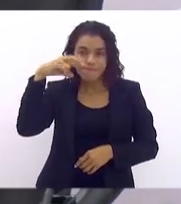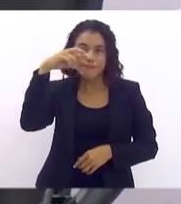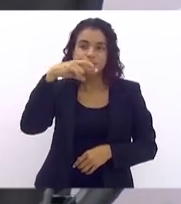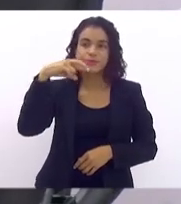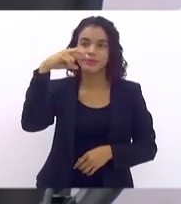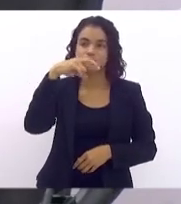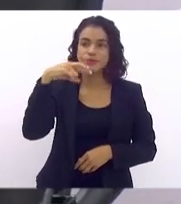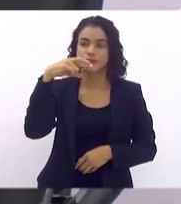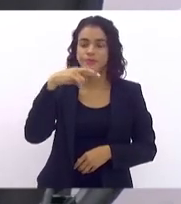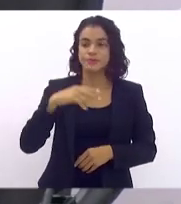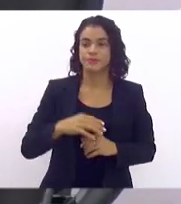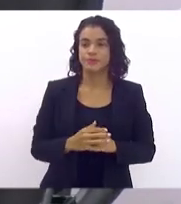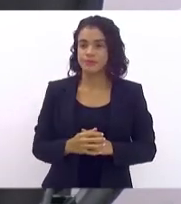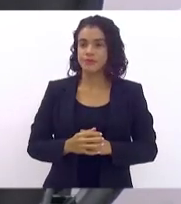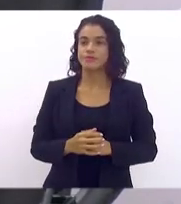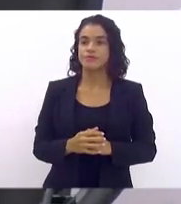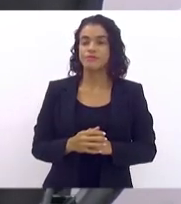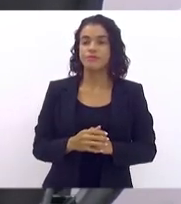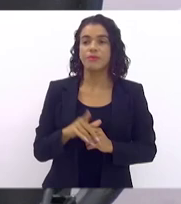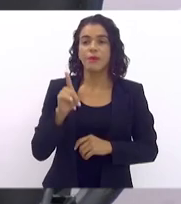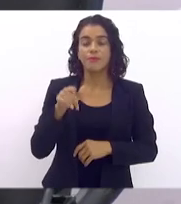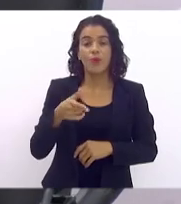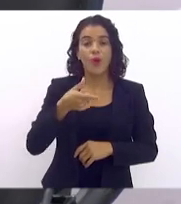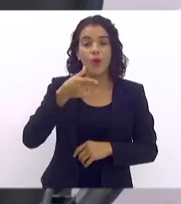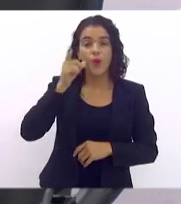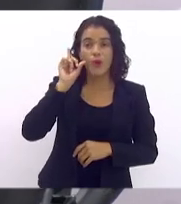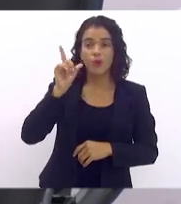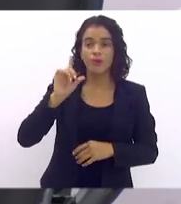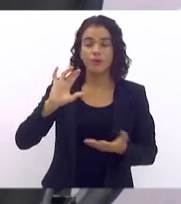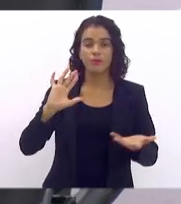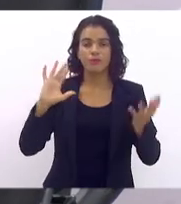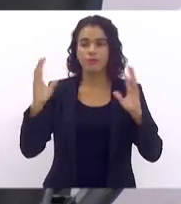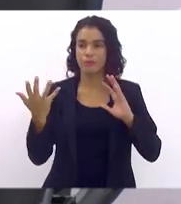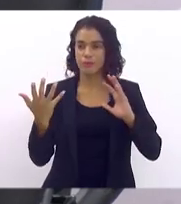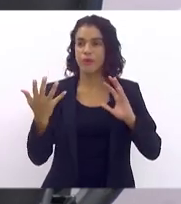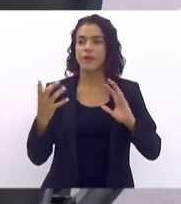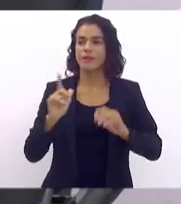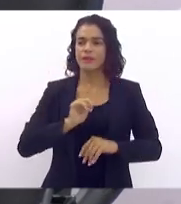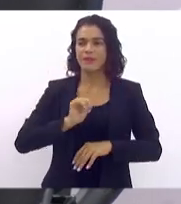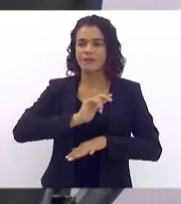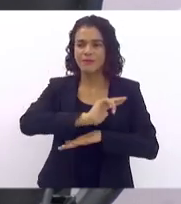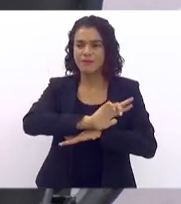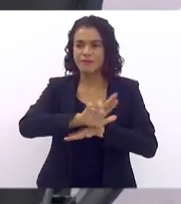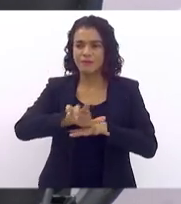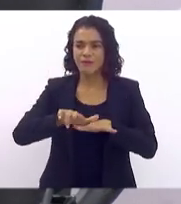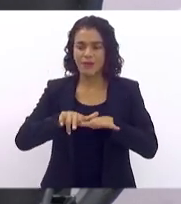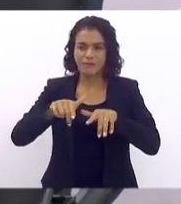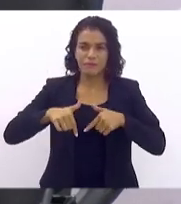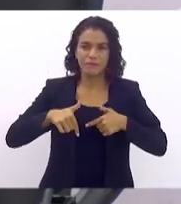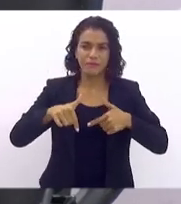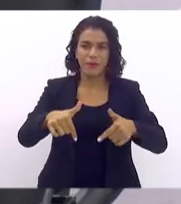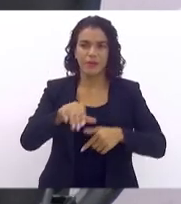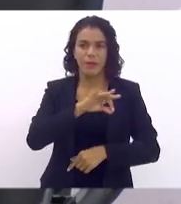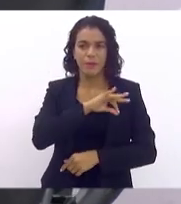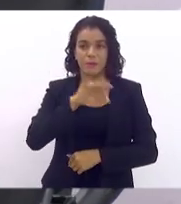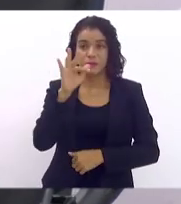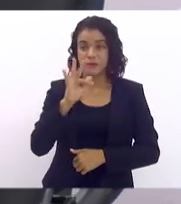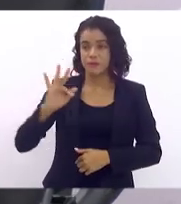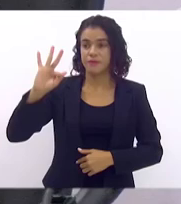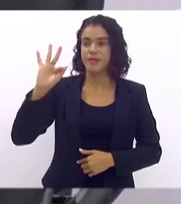os episódios ocorridos no dia de ontem, em que houve várias ações da Polícia Federal,